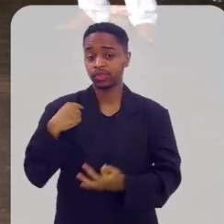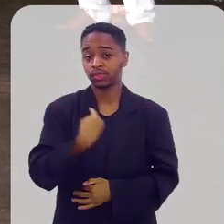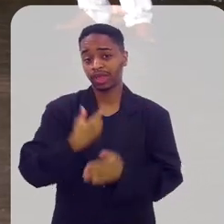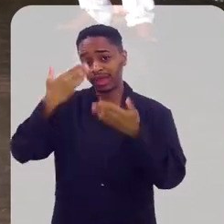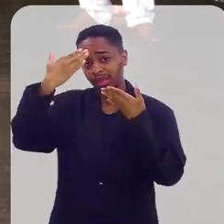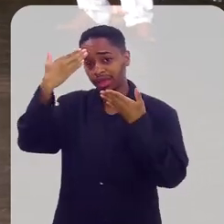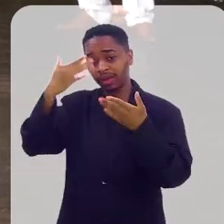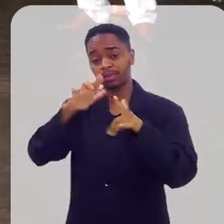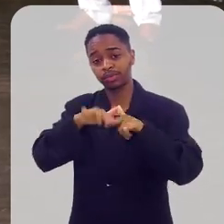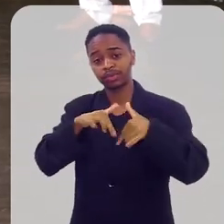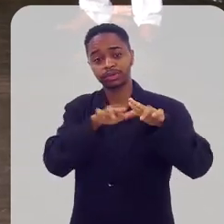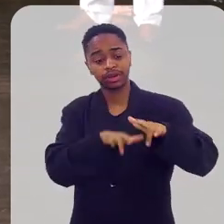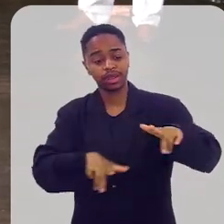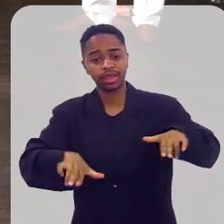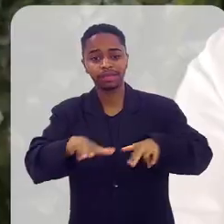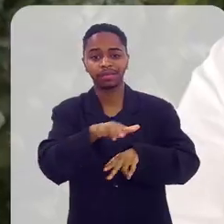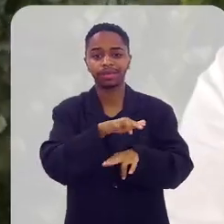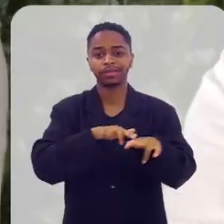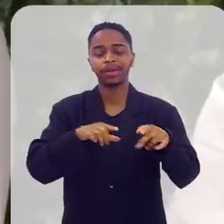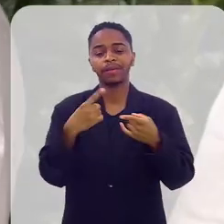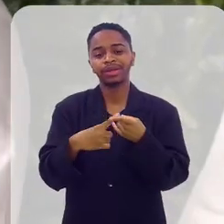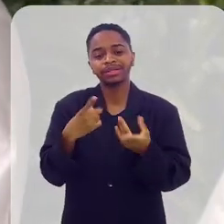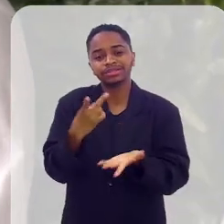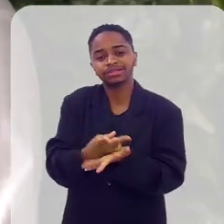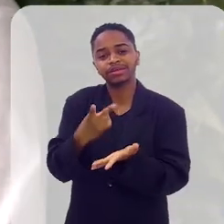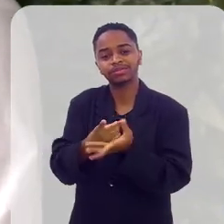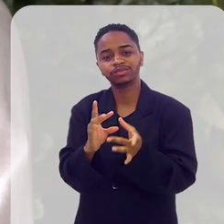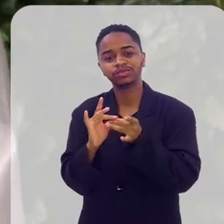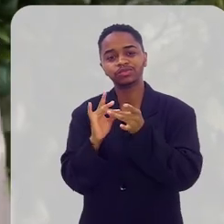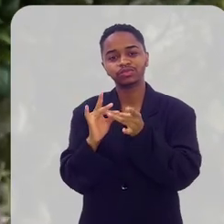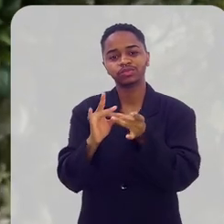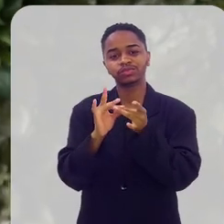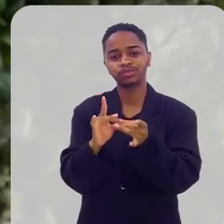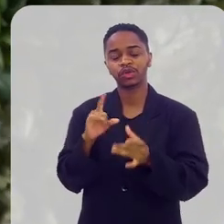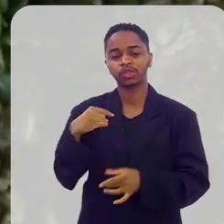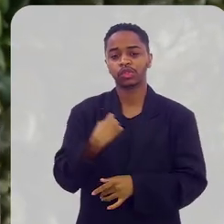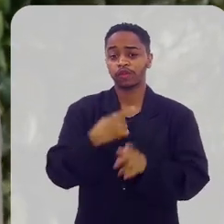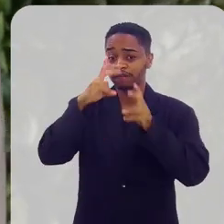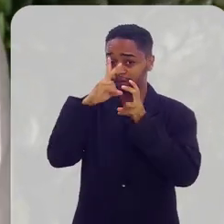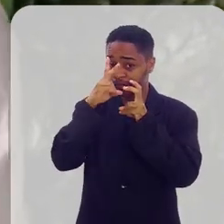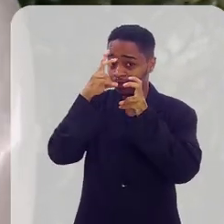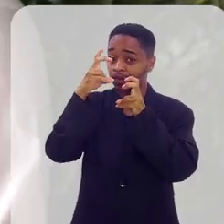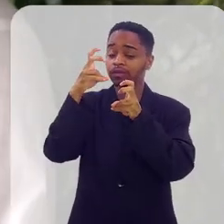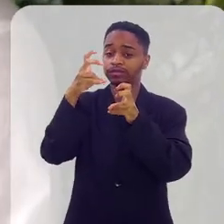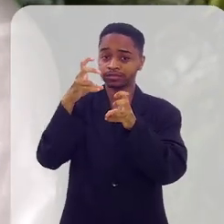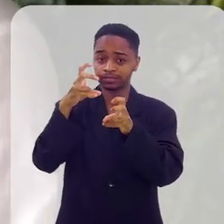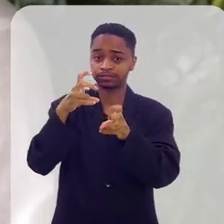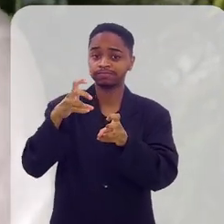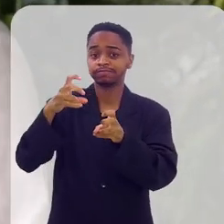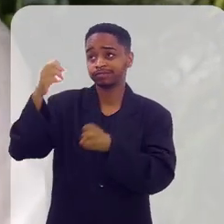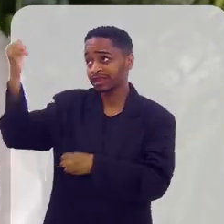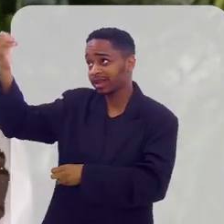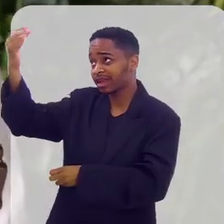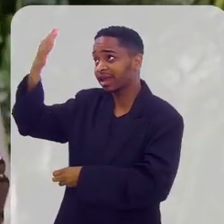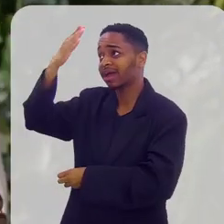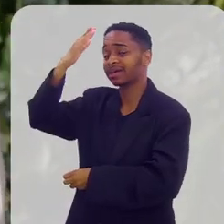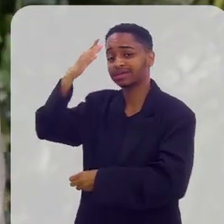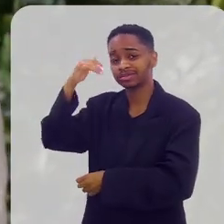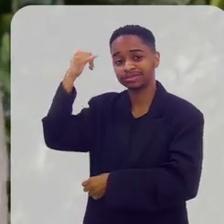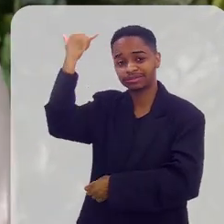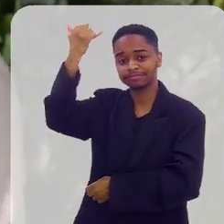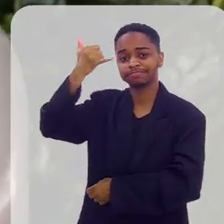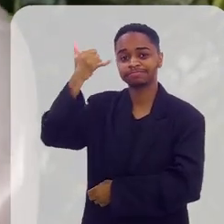agradecemos pelos nossos irmãos, pois sempre junto nós somos mais fortes, com graça na graça